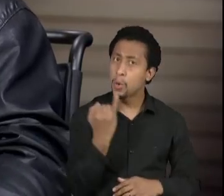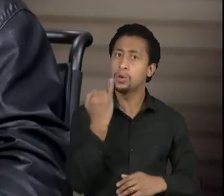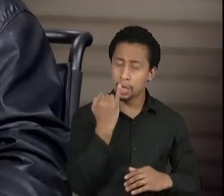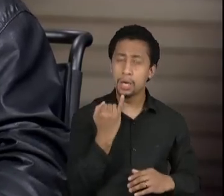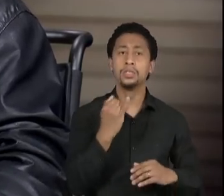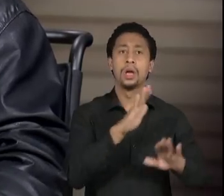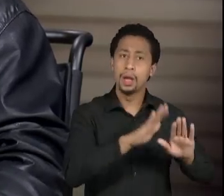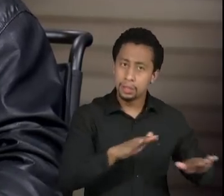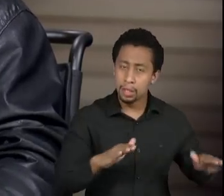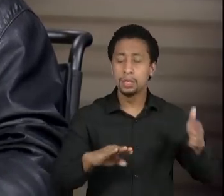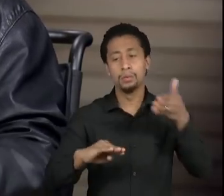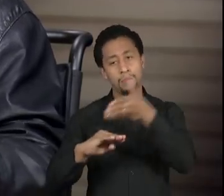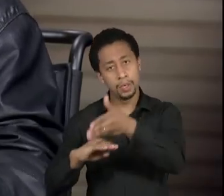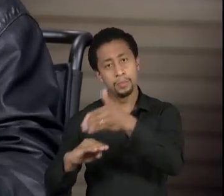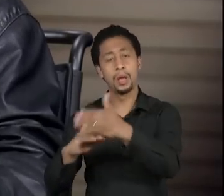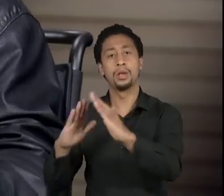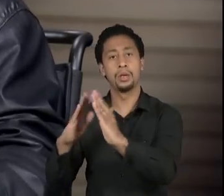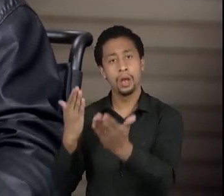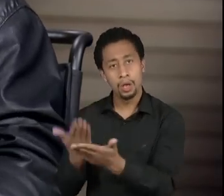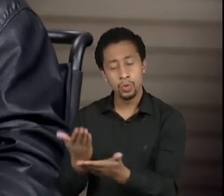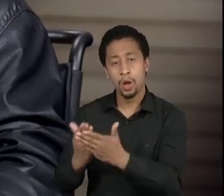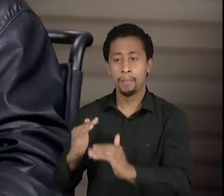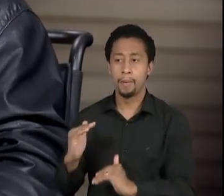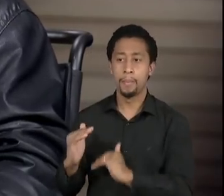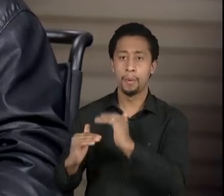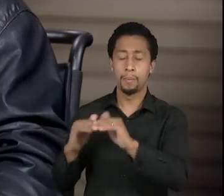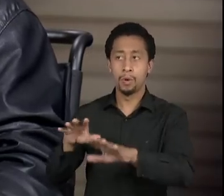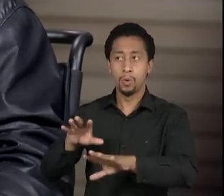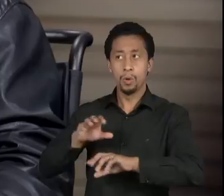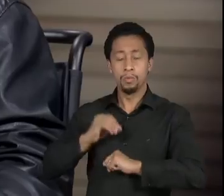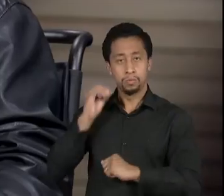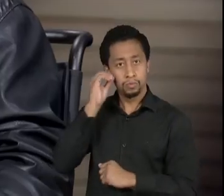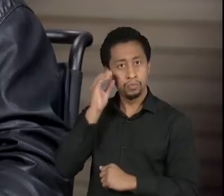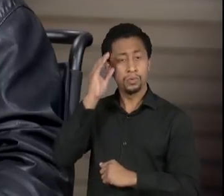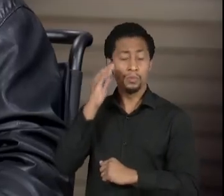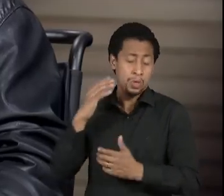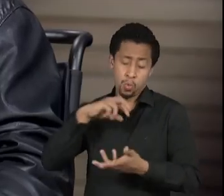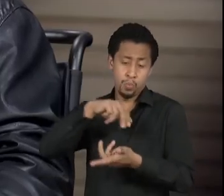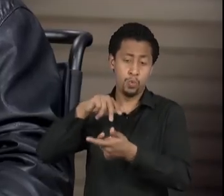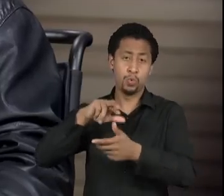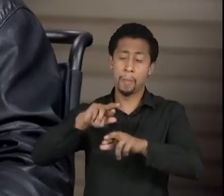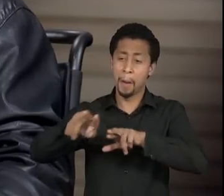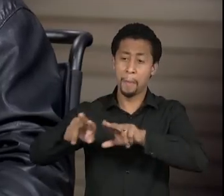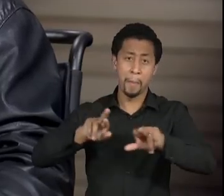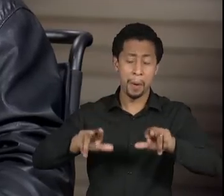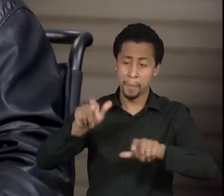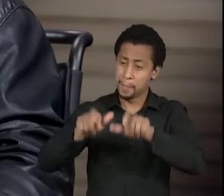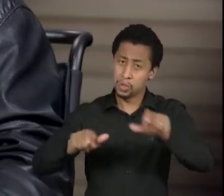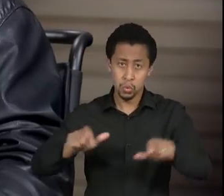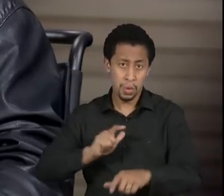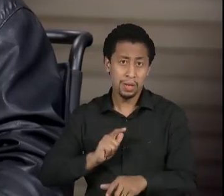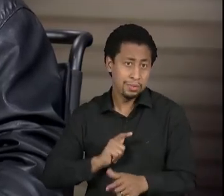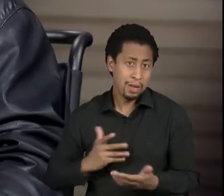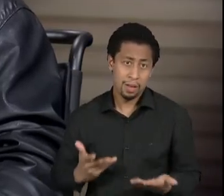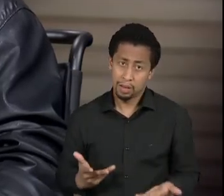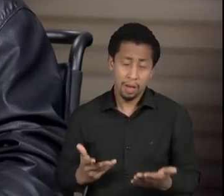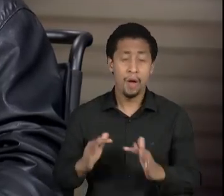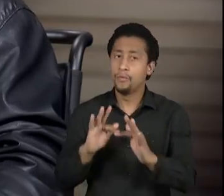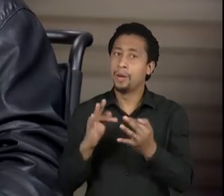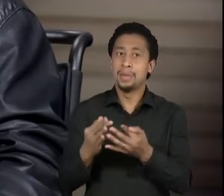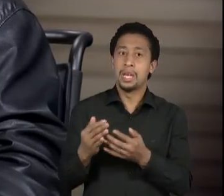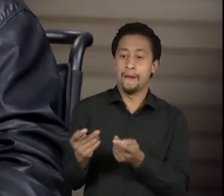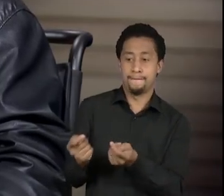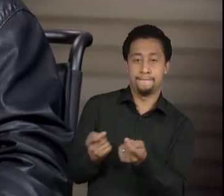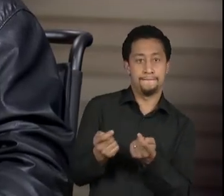si enquanto pessoa num mundo que é plural e diverso. Esta diversidade e esta pluralidade, a família não tem